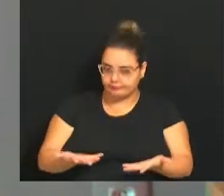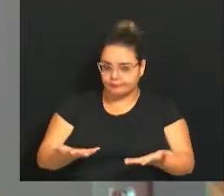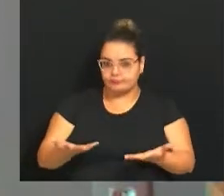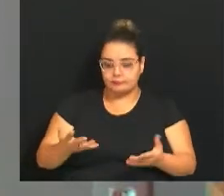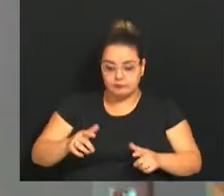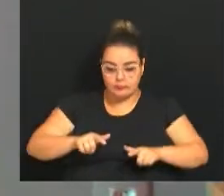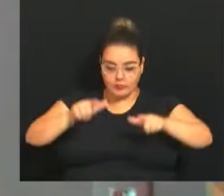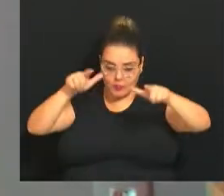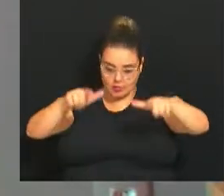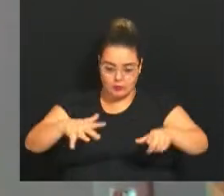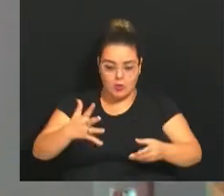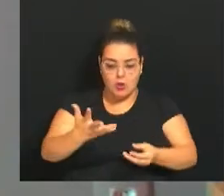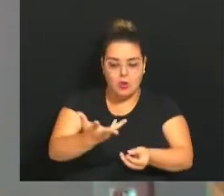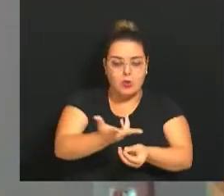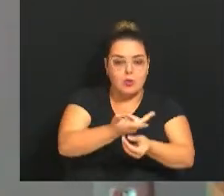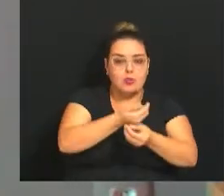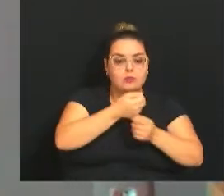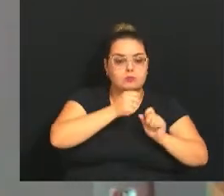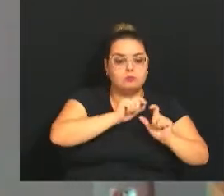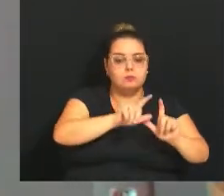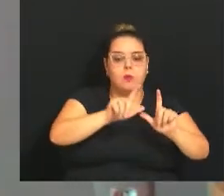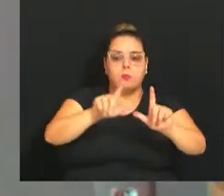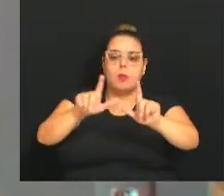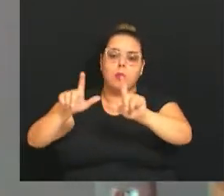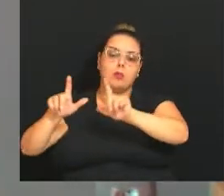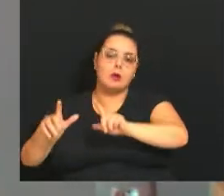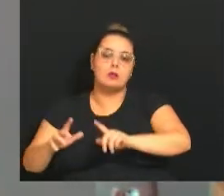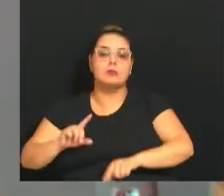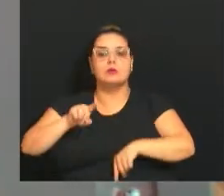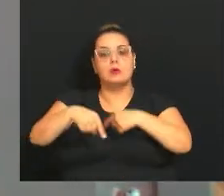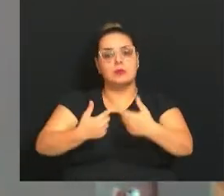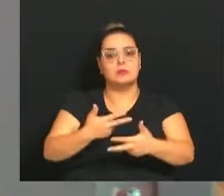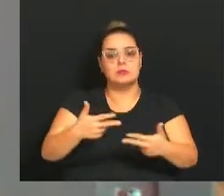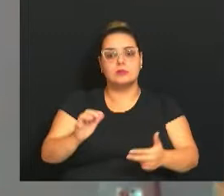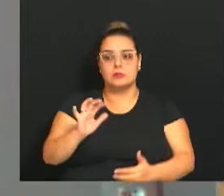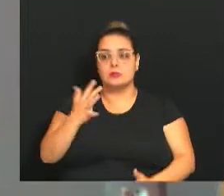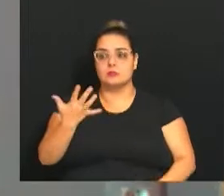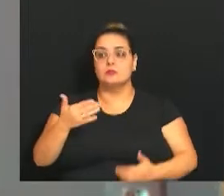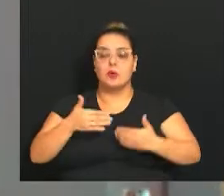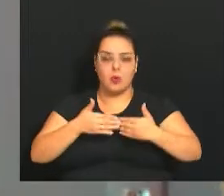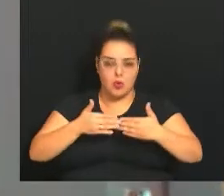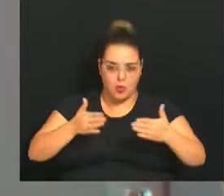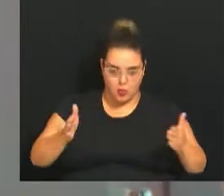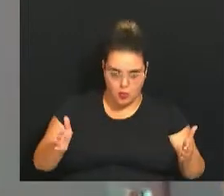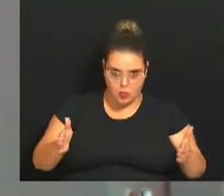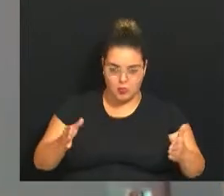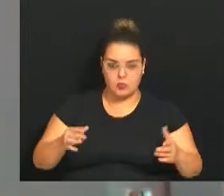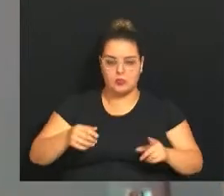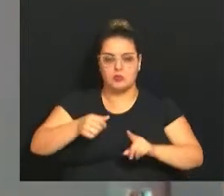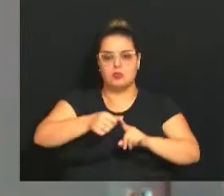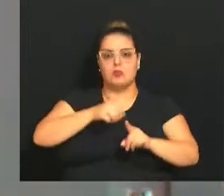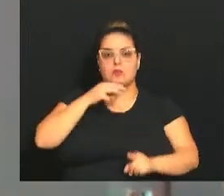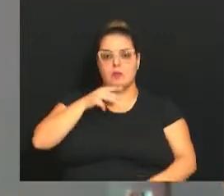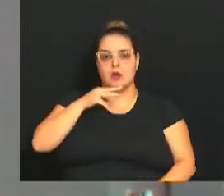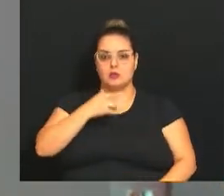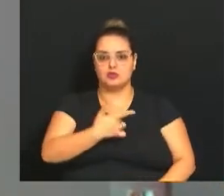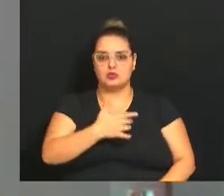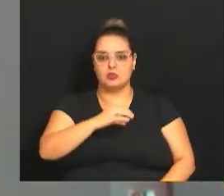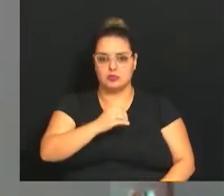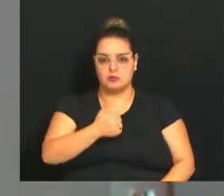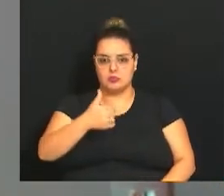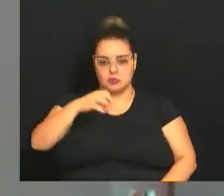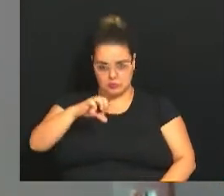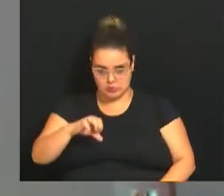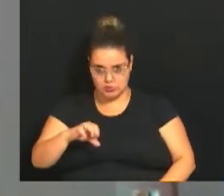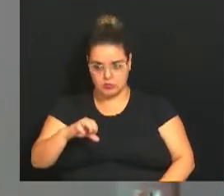cenário para que outras atividades se desenvolvam. A gente abriu as portas em março de 2019, a gente